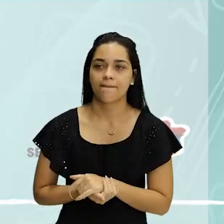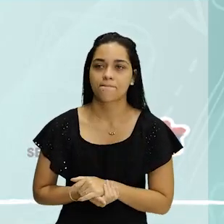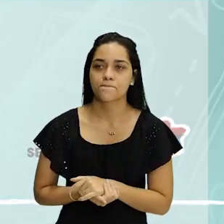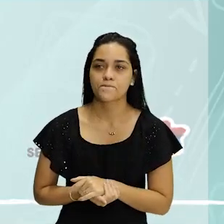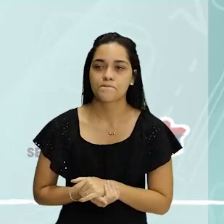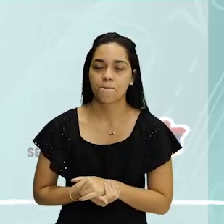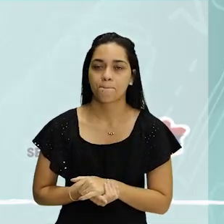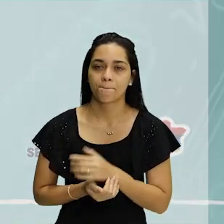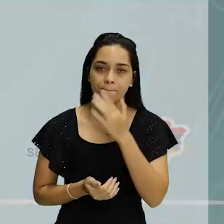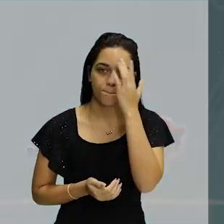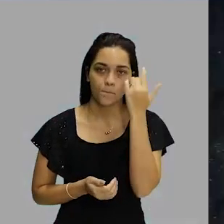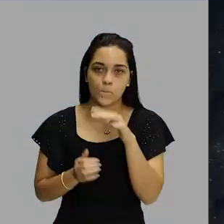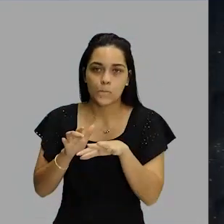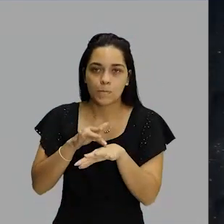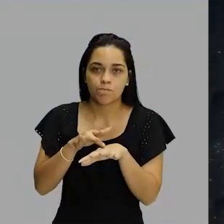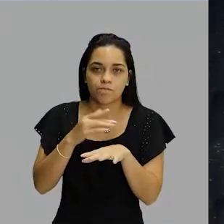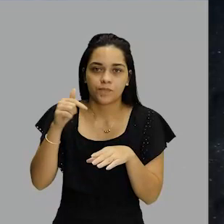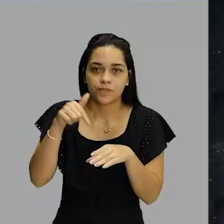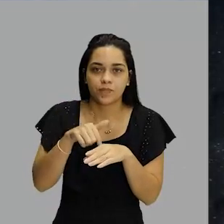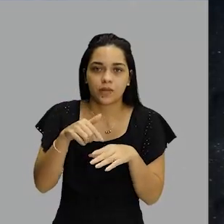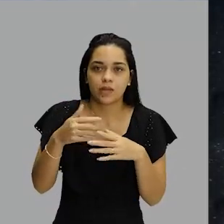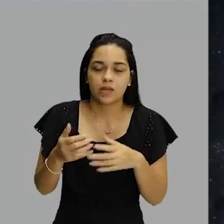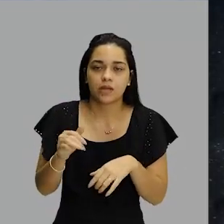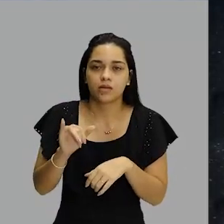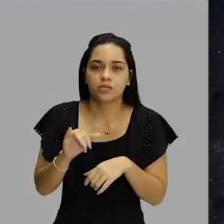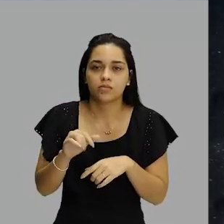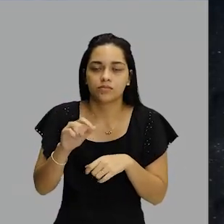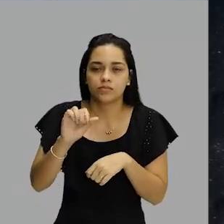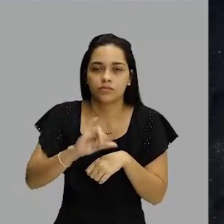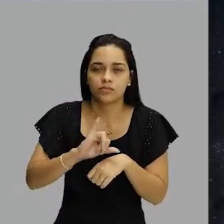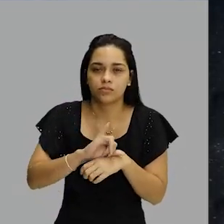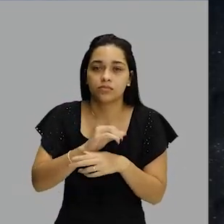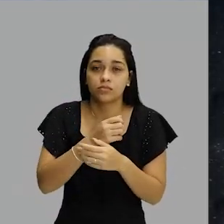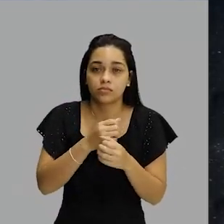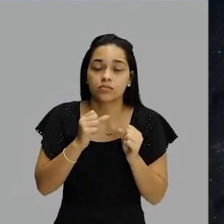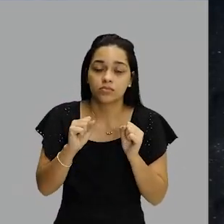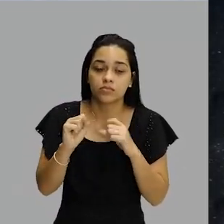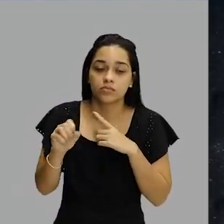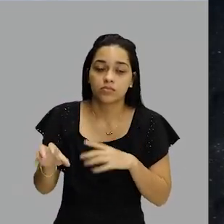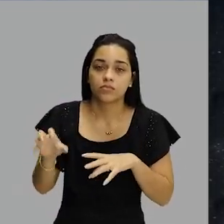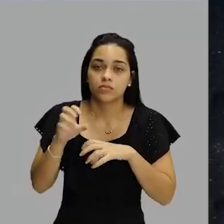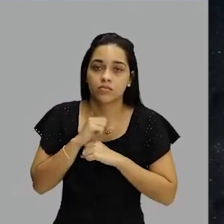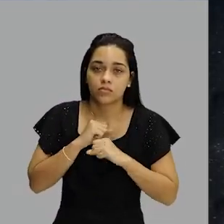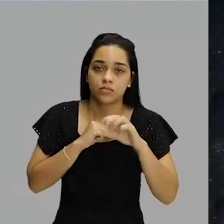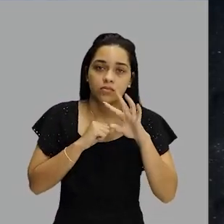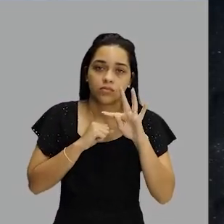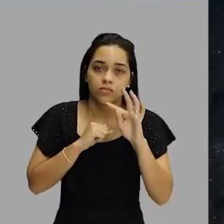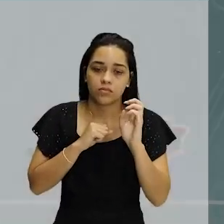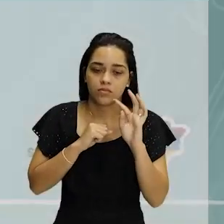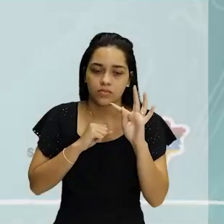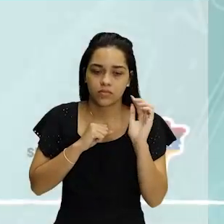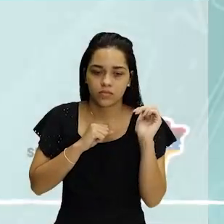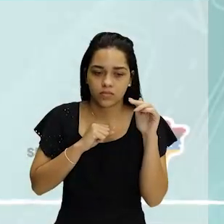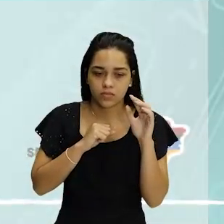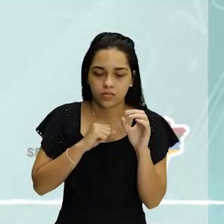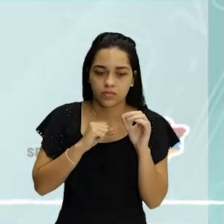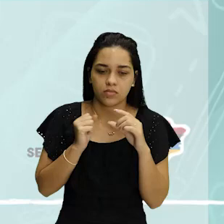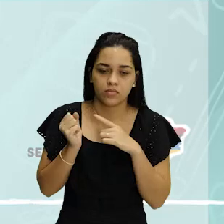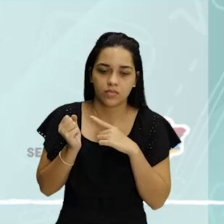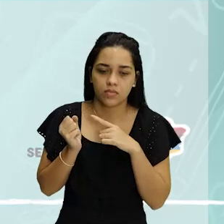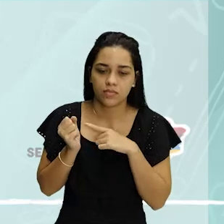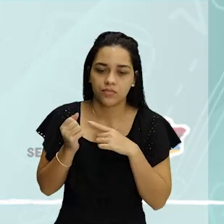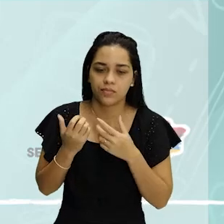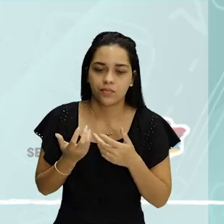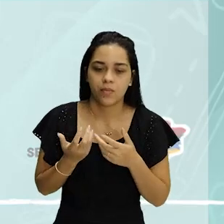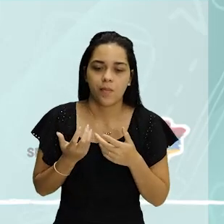andar descalço e pisar em algum tipo de prego enferrujado pode adquirir tétano, né? Então, o agente